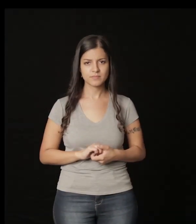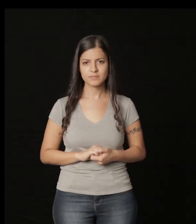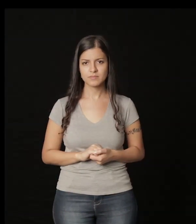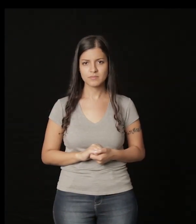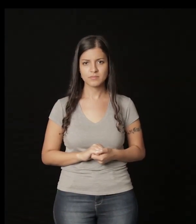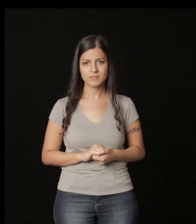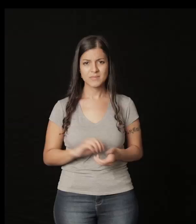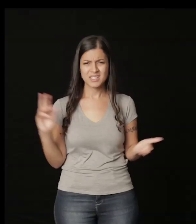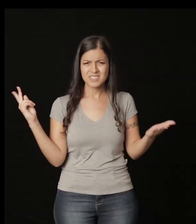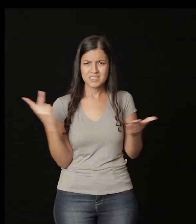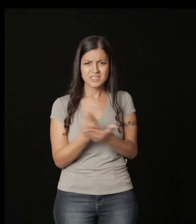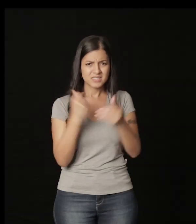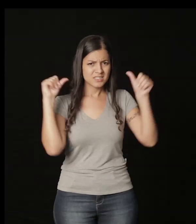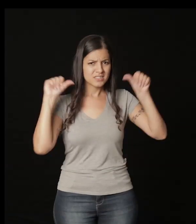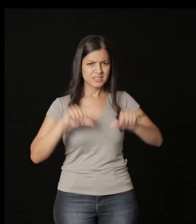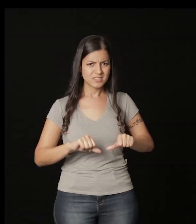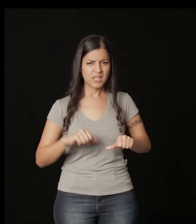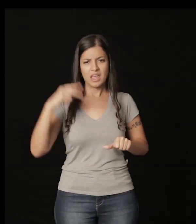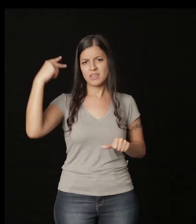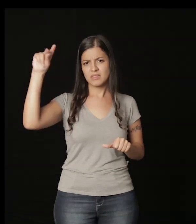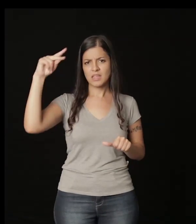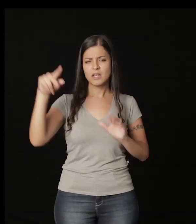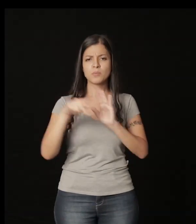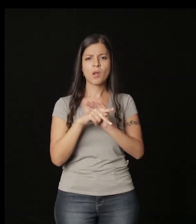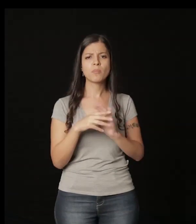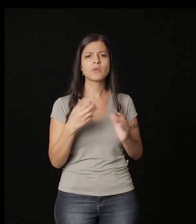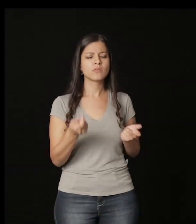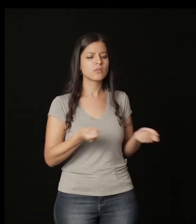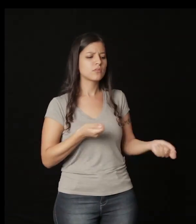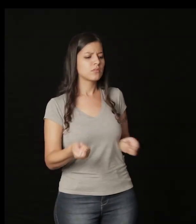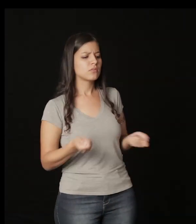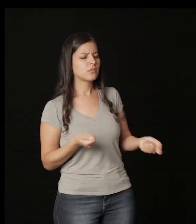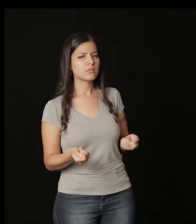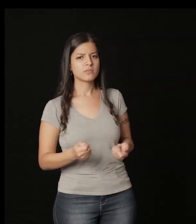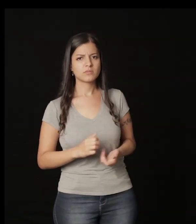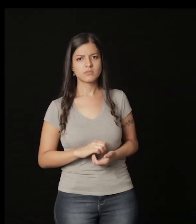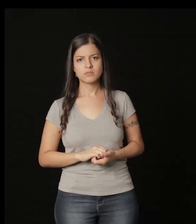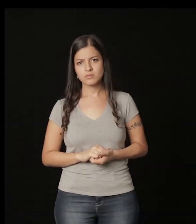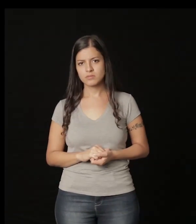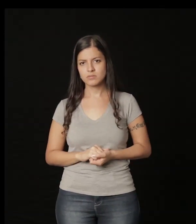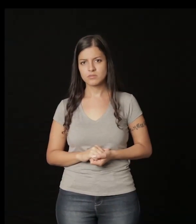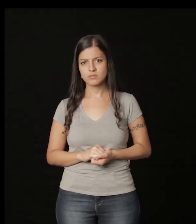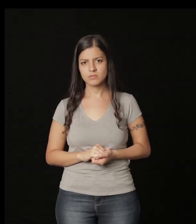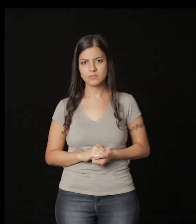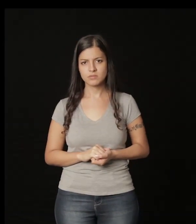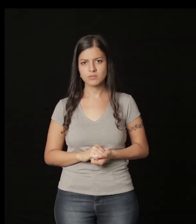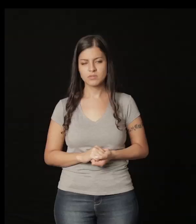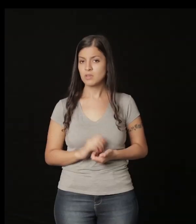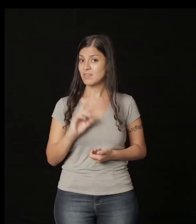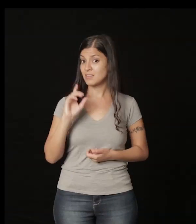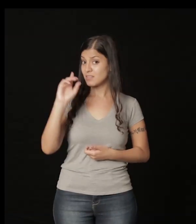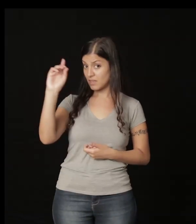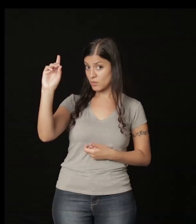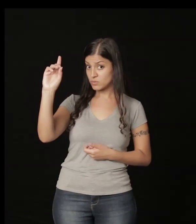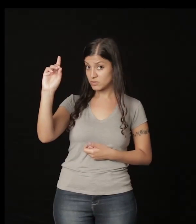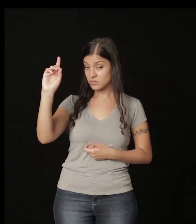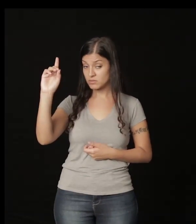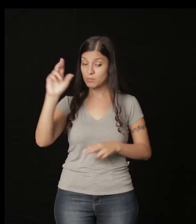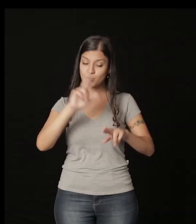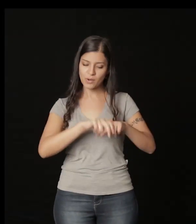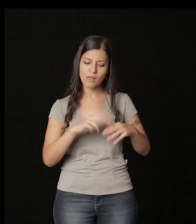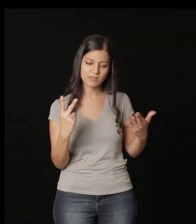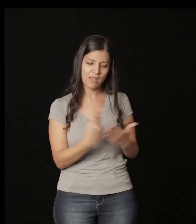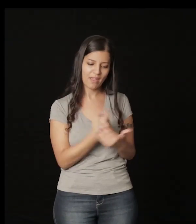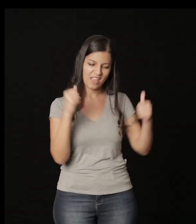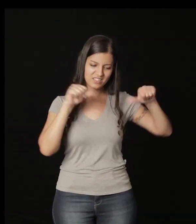catástrofe. A catástrofe é o seu meio de operação e o seu sistema central de governança. Deus se revela